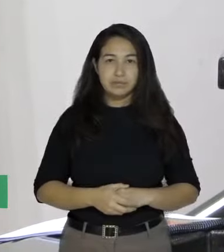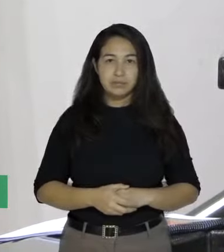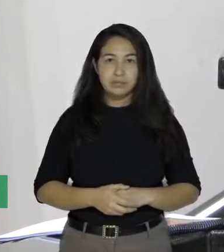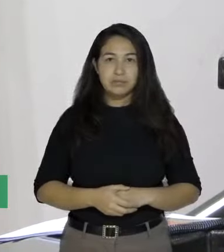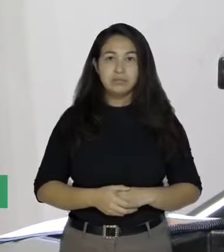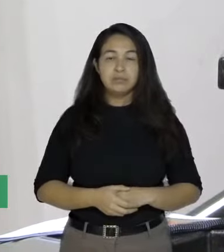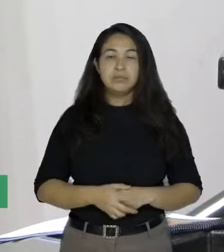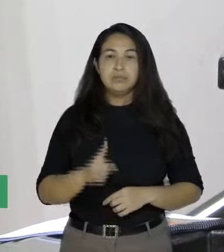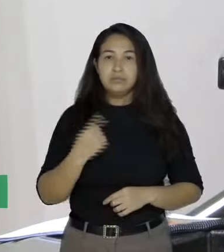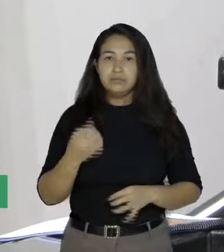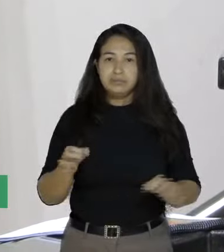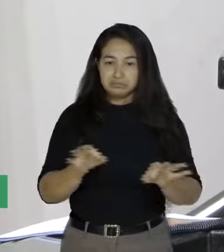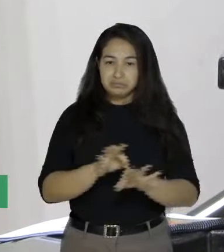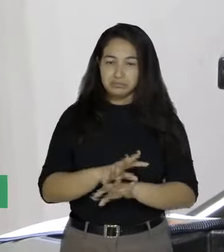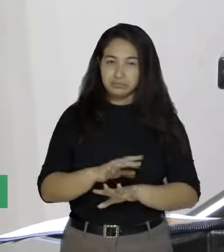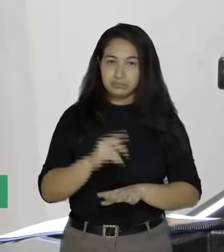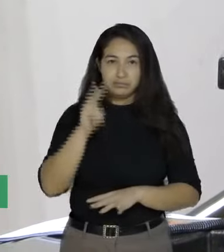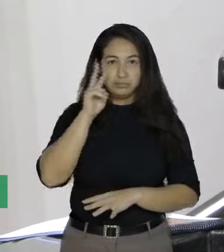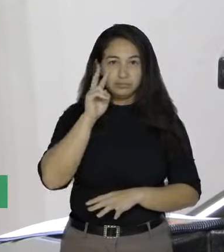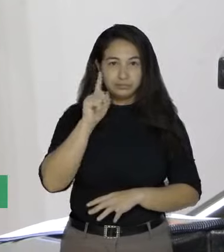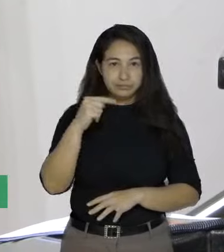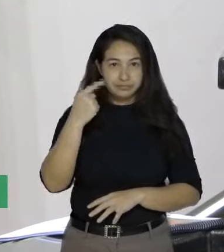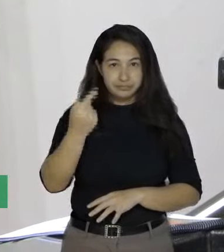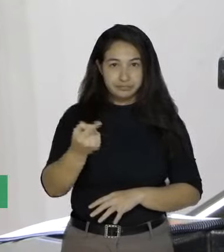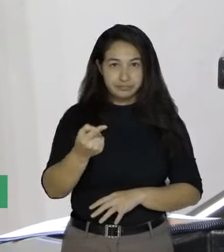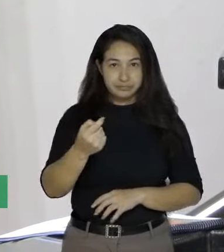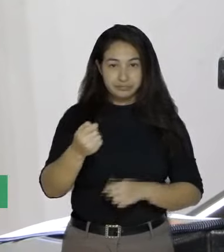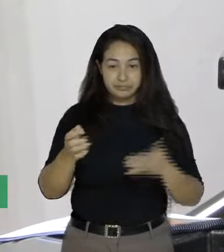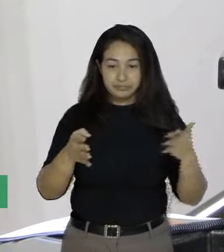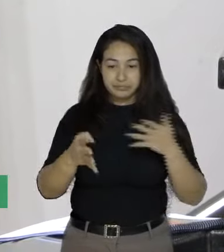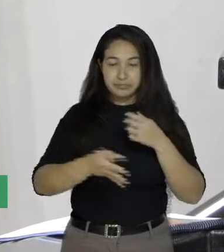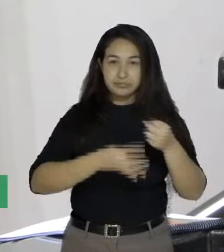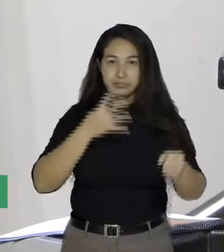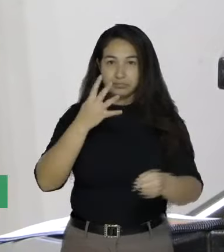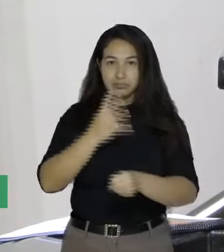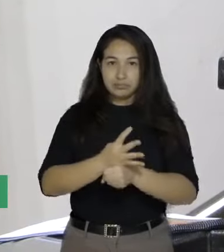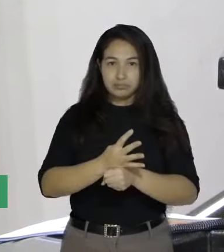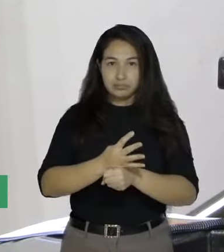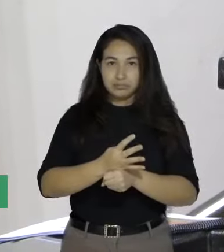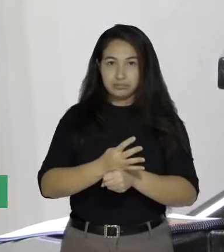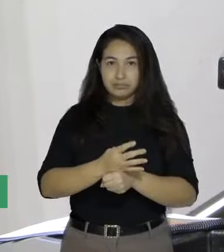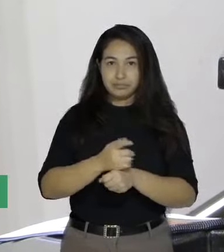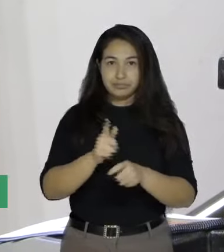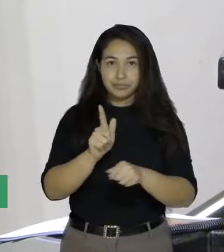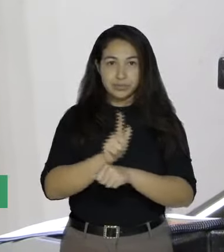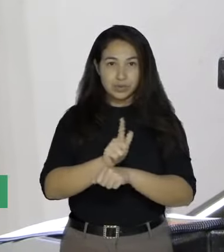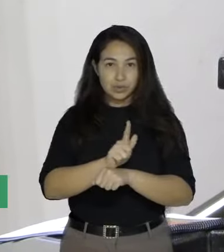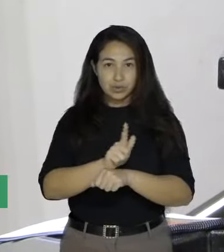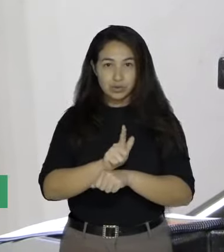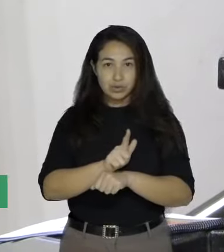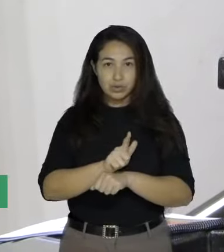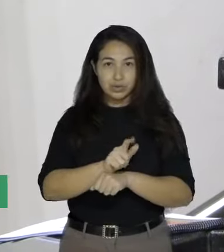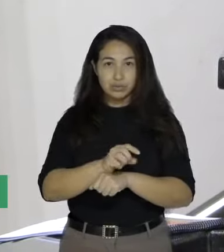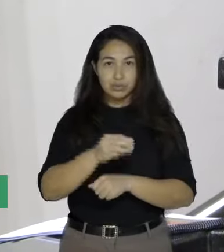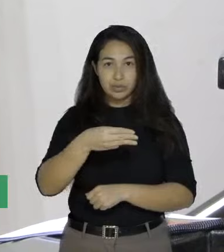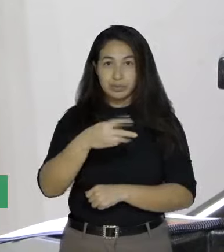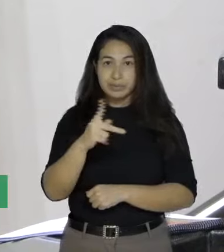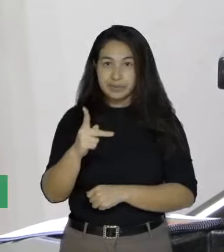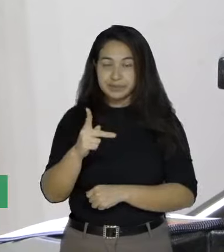a próxima segunda-feira um ciclo de quatro anos à frente da gestão do Ministério Público de Santa Catarina